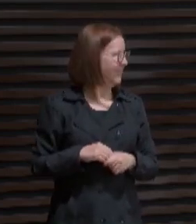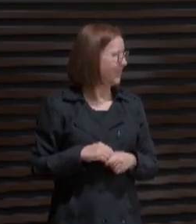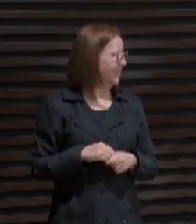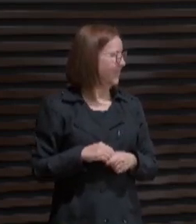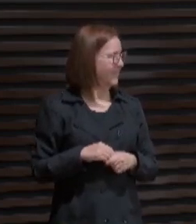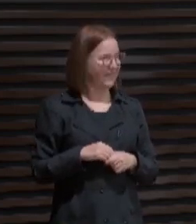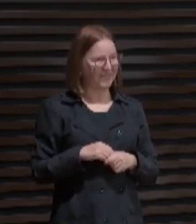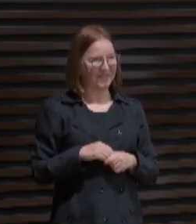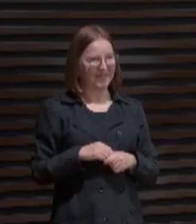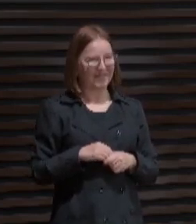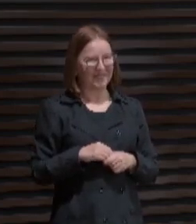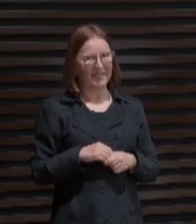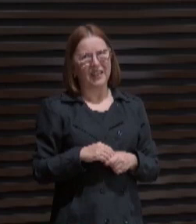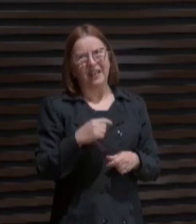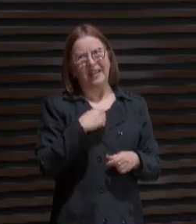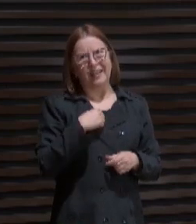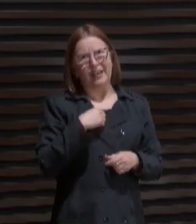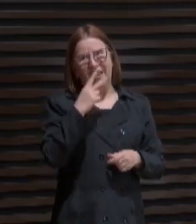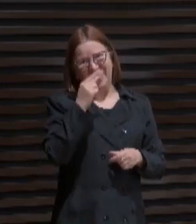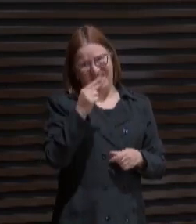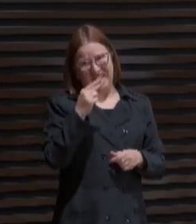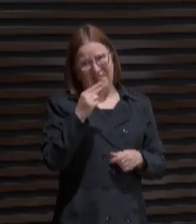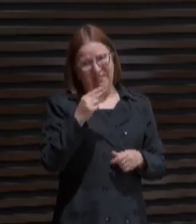Alegria é minha cama.